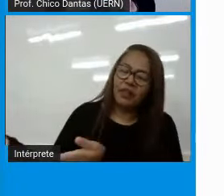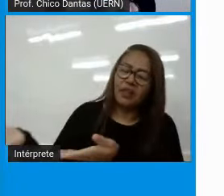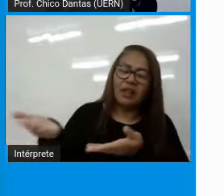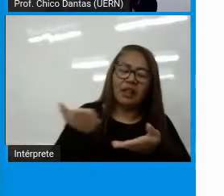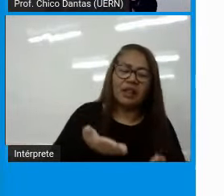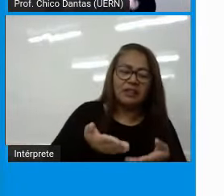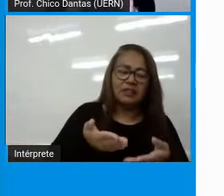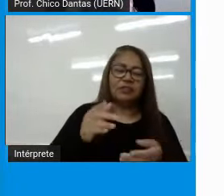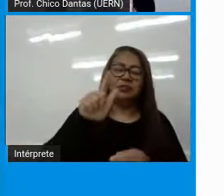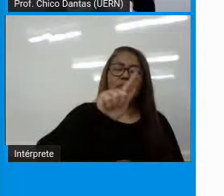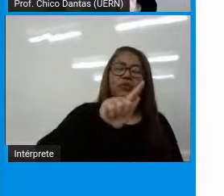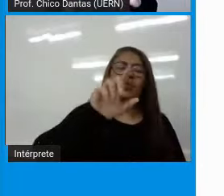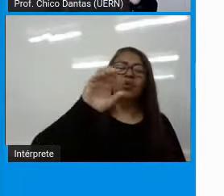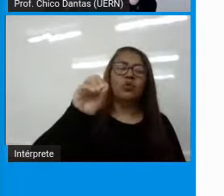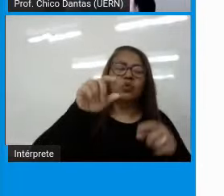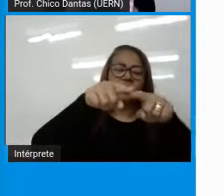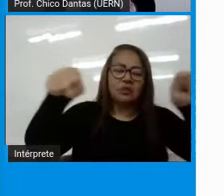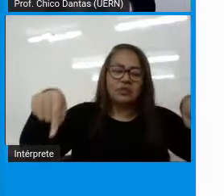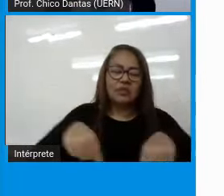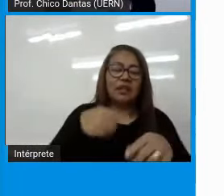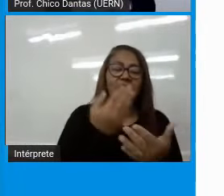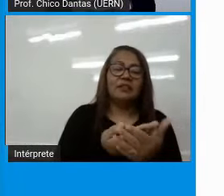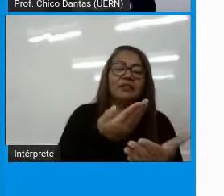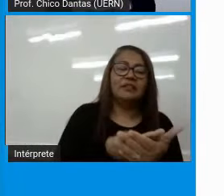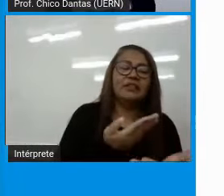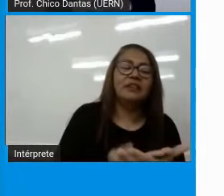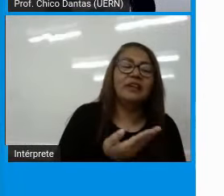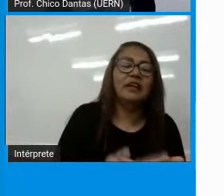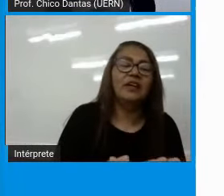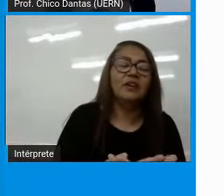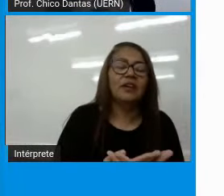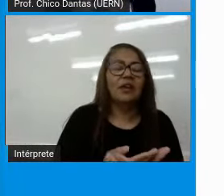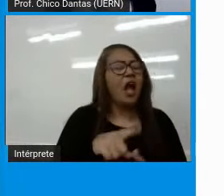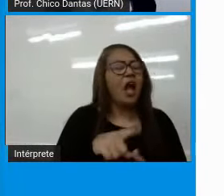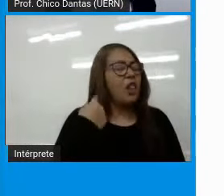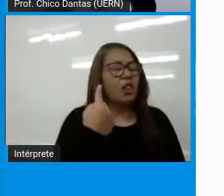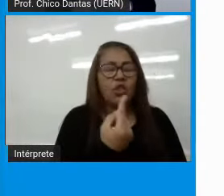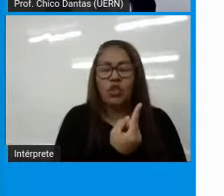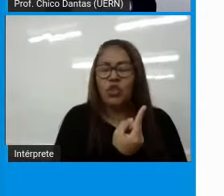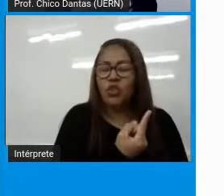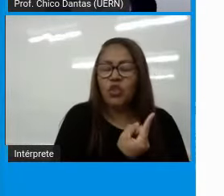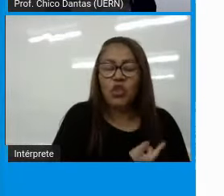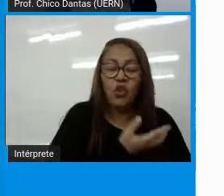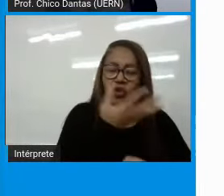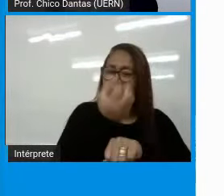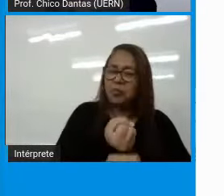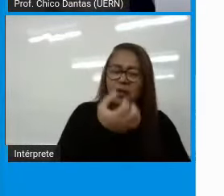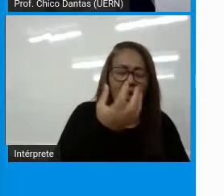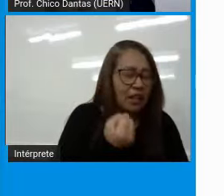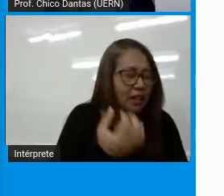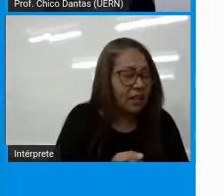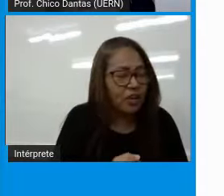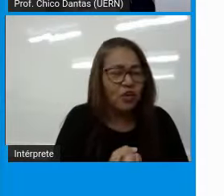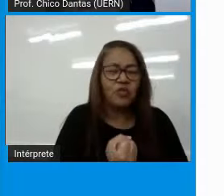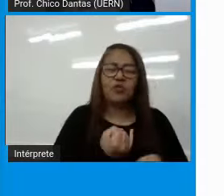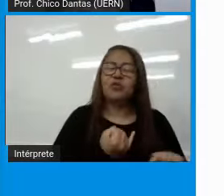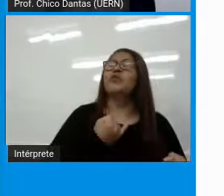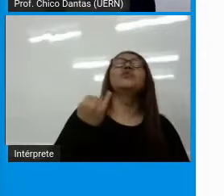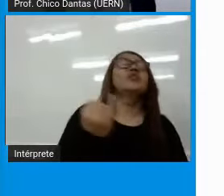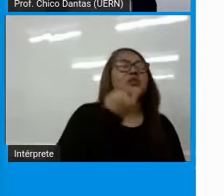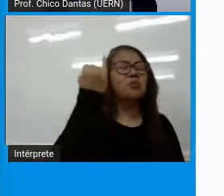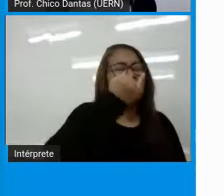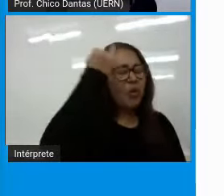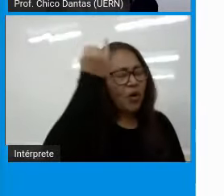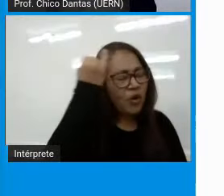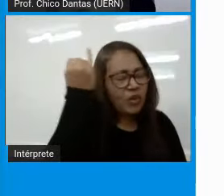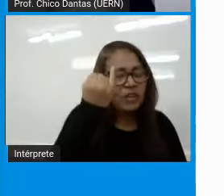de Aula é a nossa plataforma que representa a sala de aula. O que é